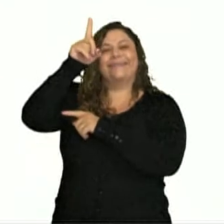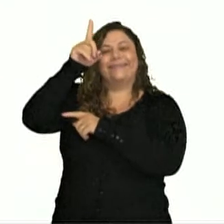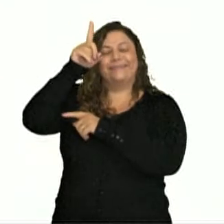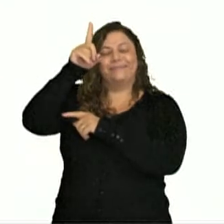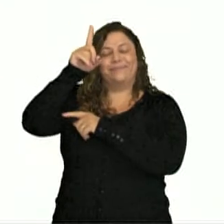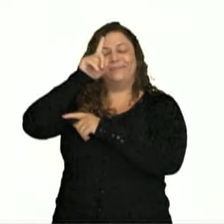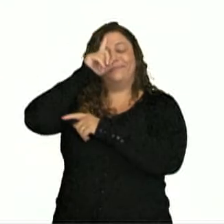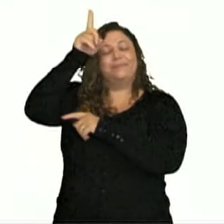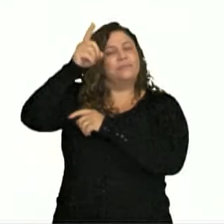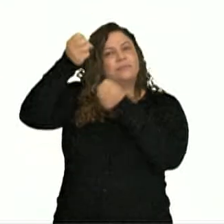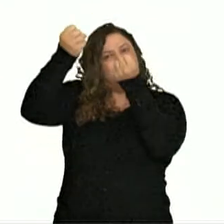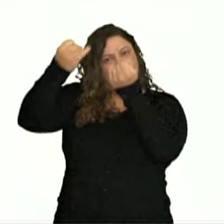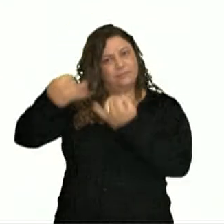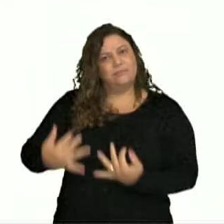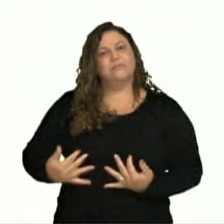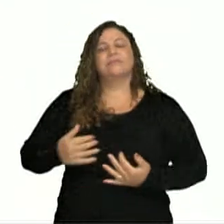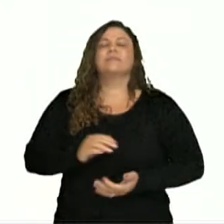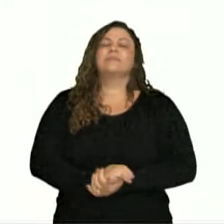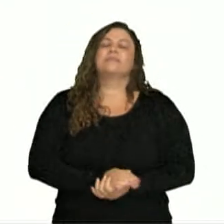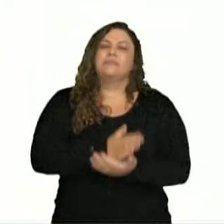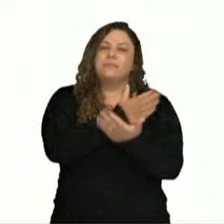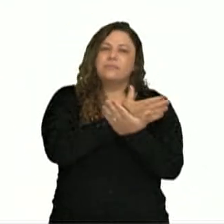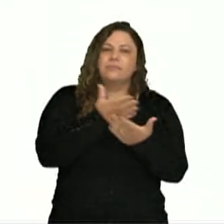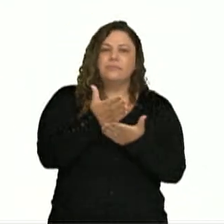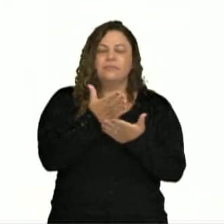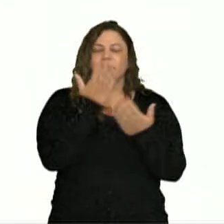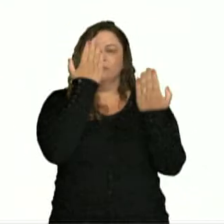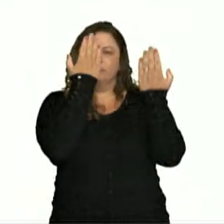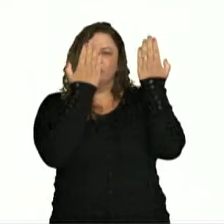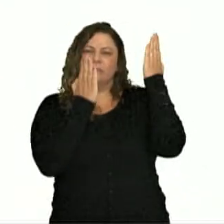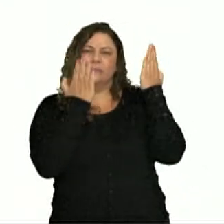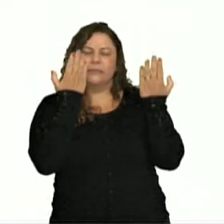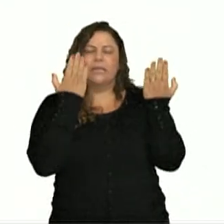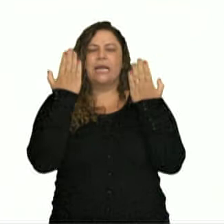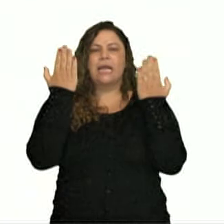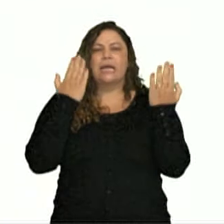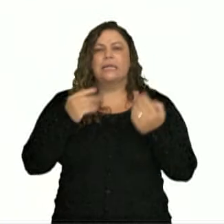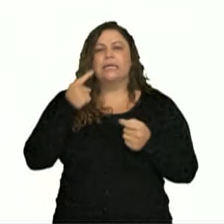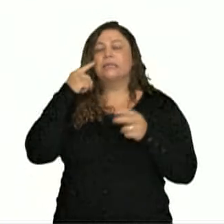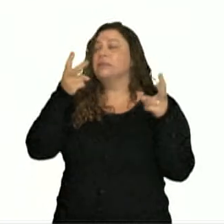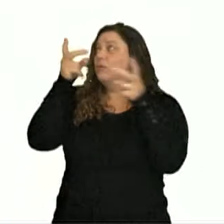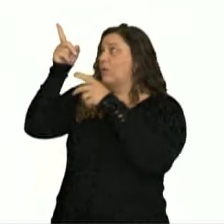estava comentando, iniciei aí a análise com vocês. Observa a